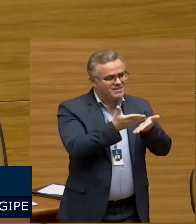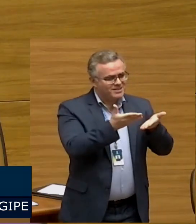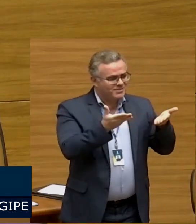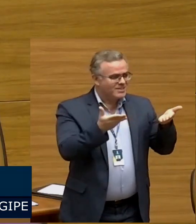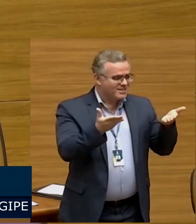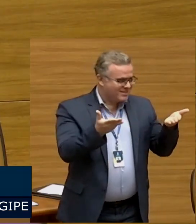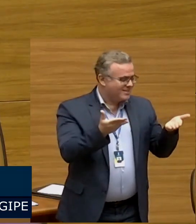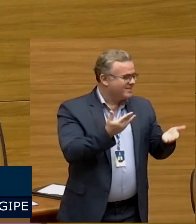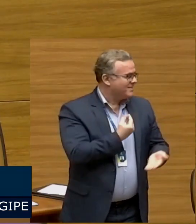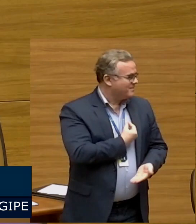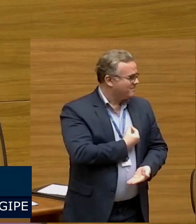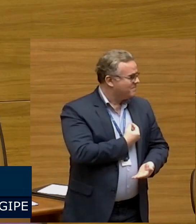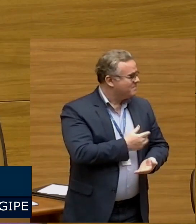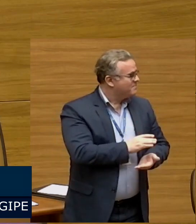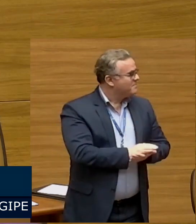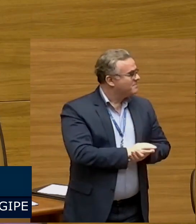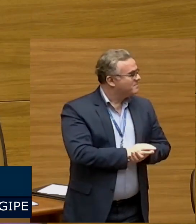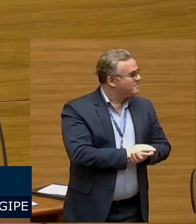vocês.